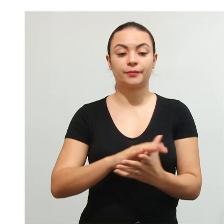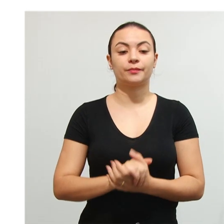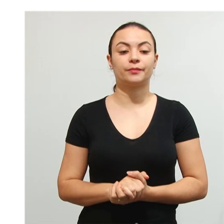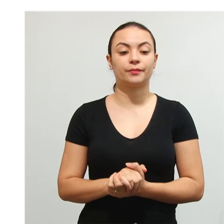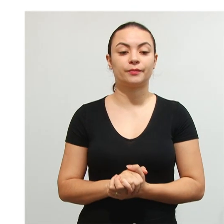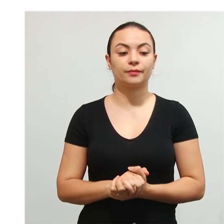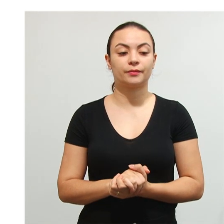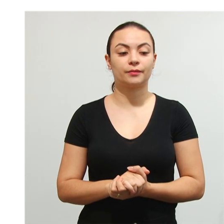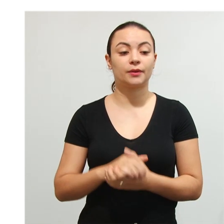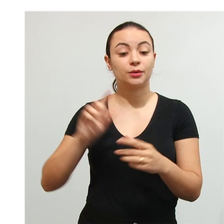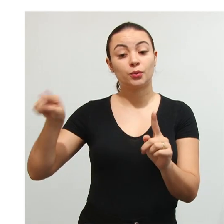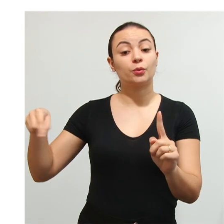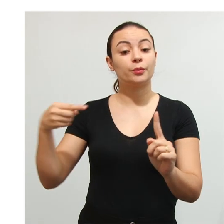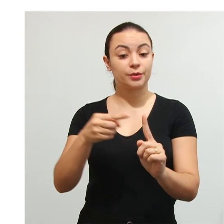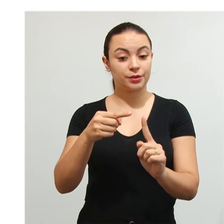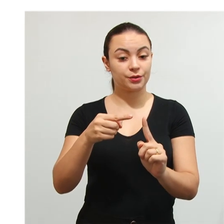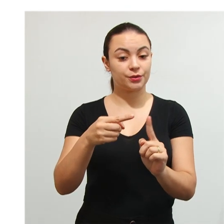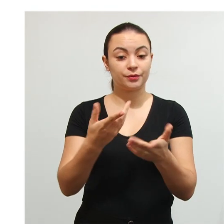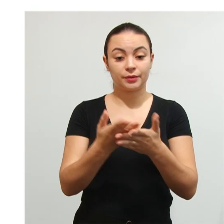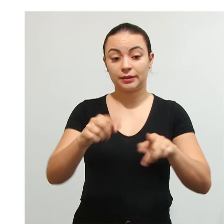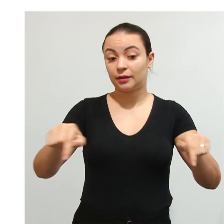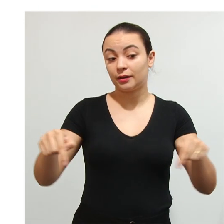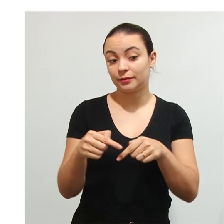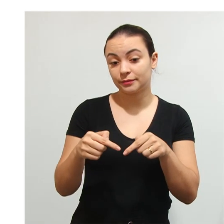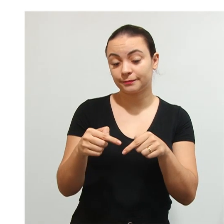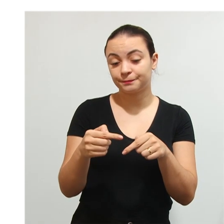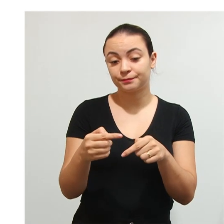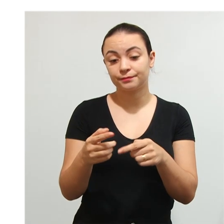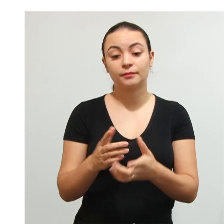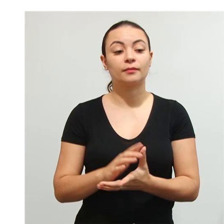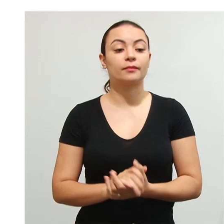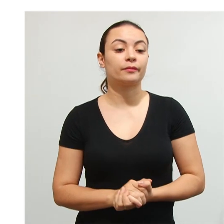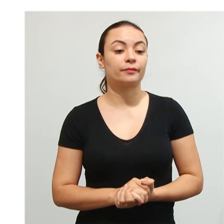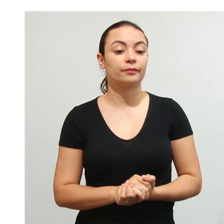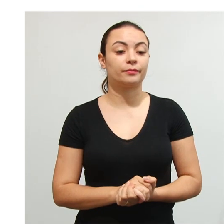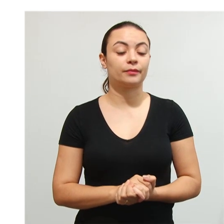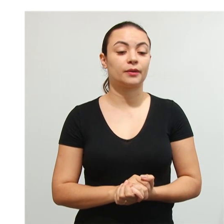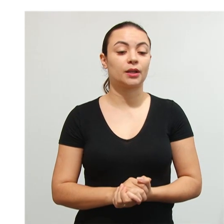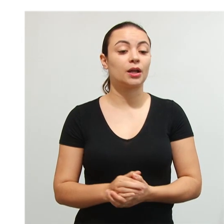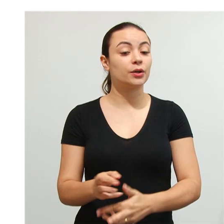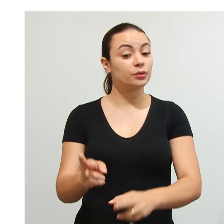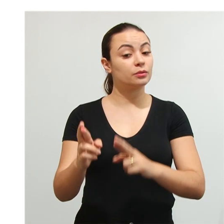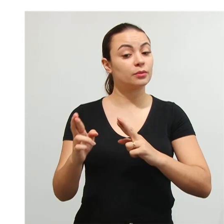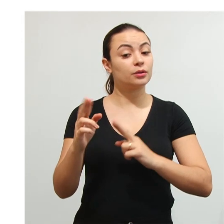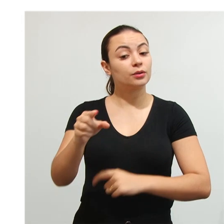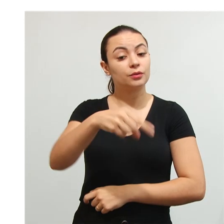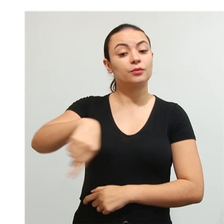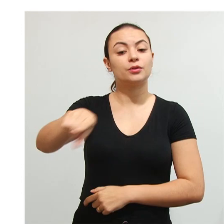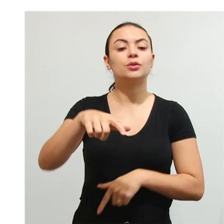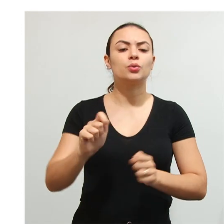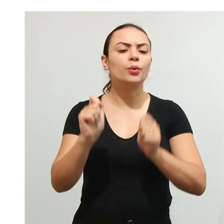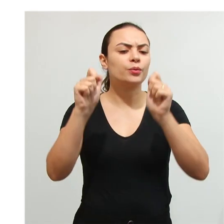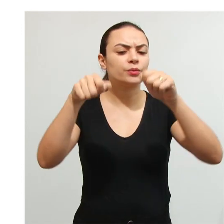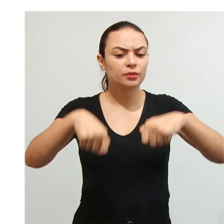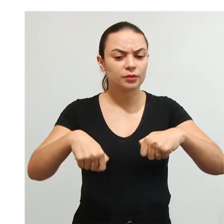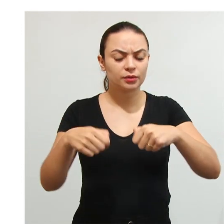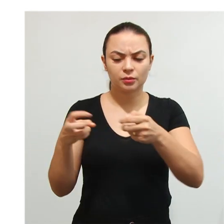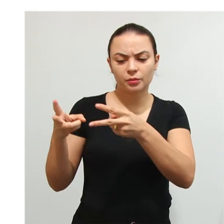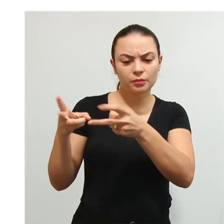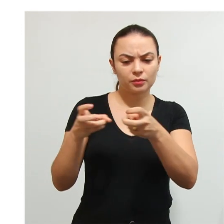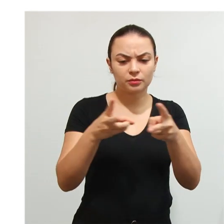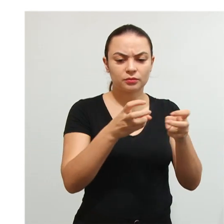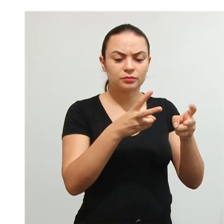Esperamos que vocês ao término dessa aula consiga reconhecer os diferentes tipos de taxas de juros